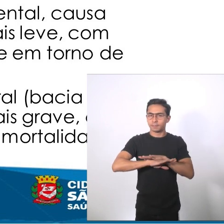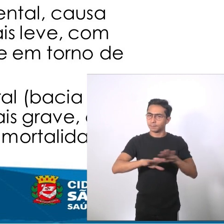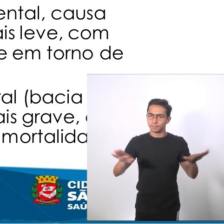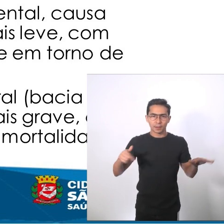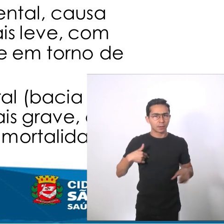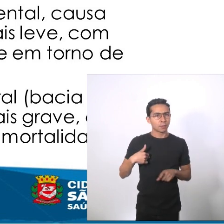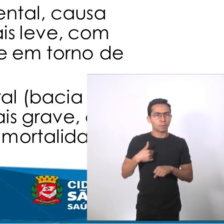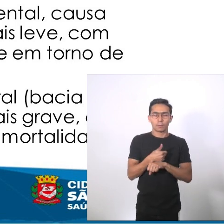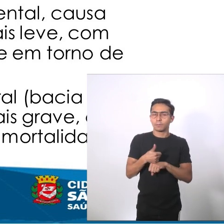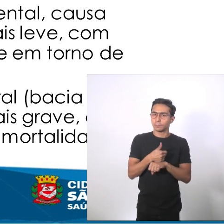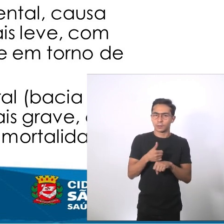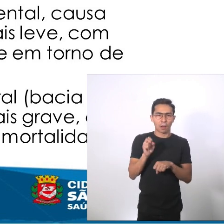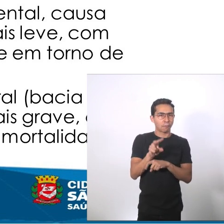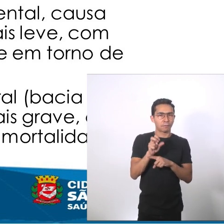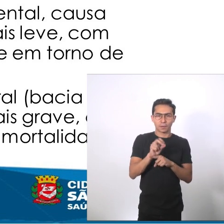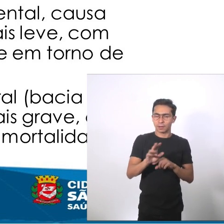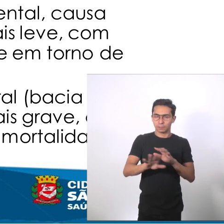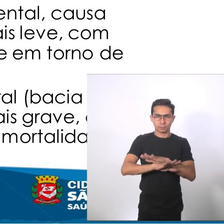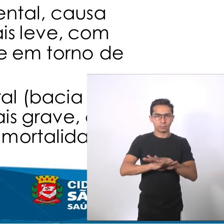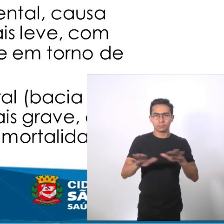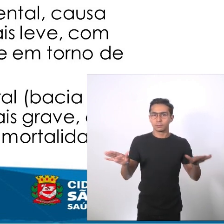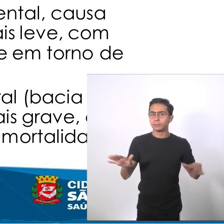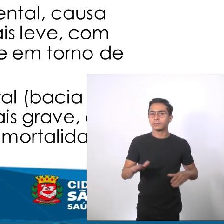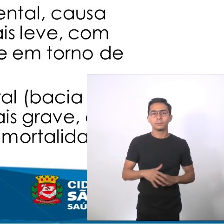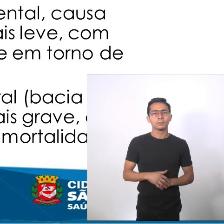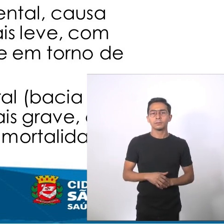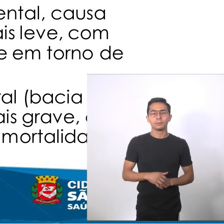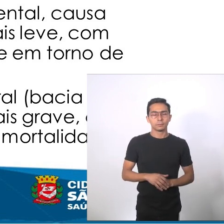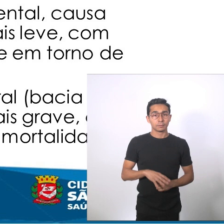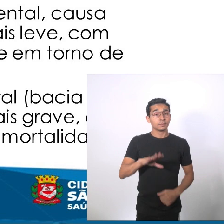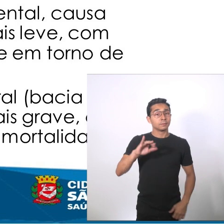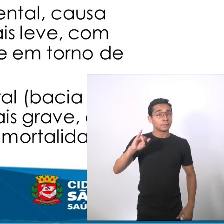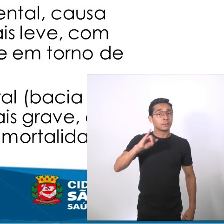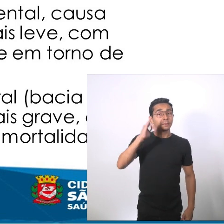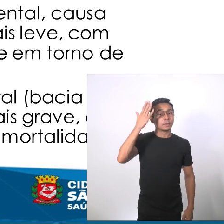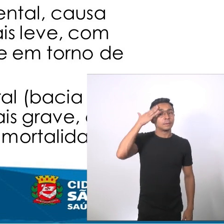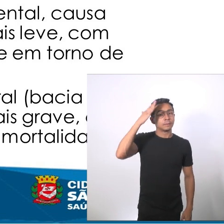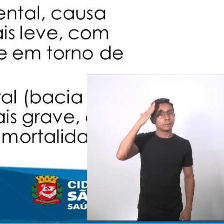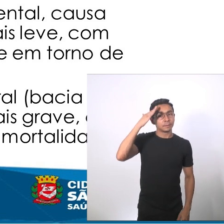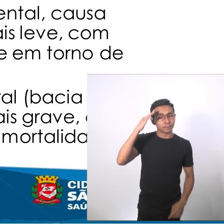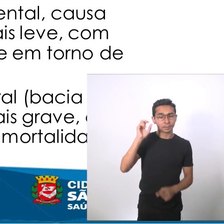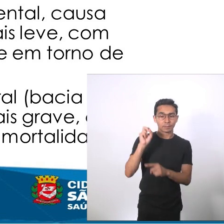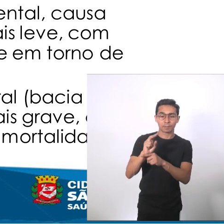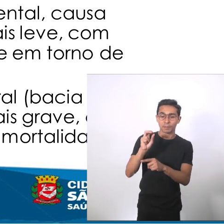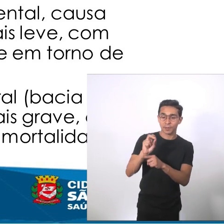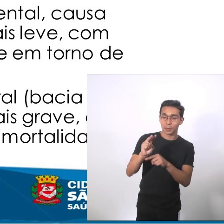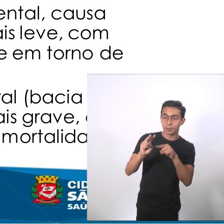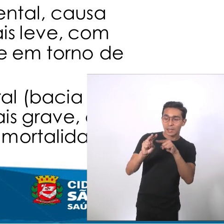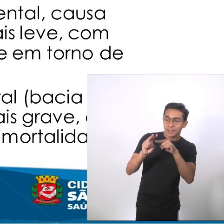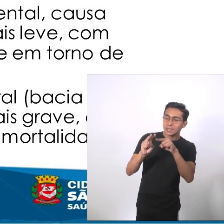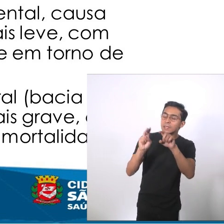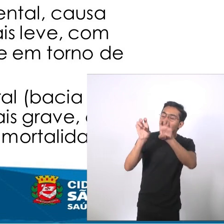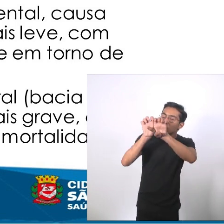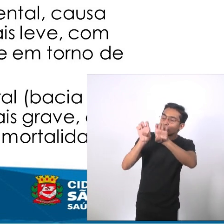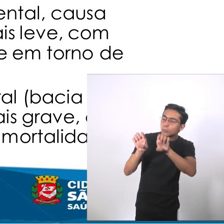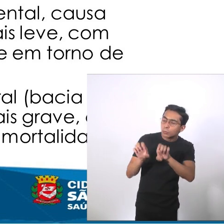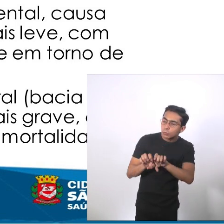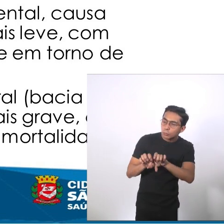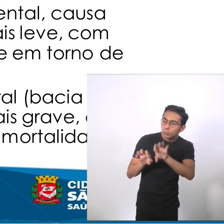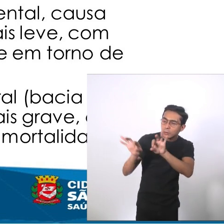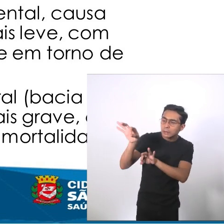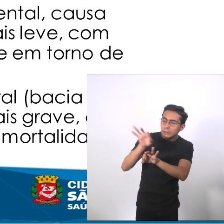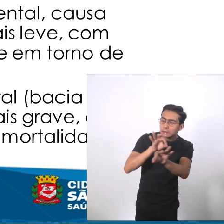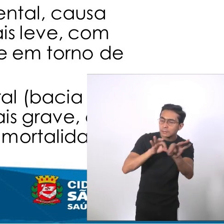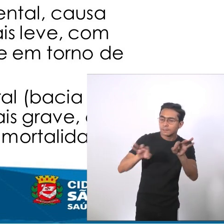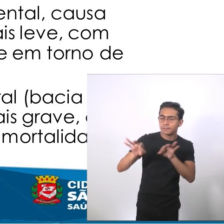sou virologista, mas o que é importante? Entender que ele é um vírus estruturalmente complexo e, por ser um